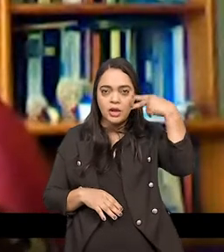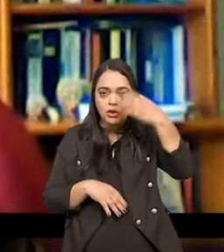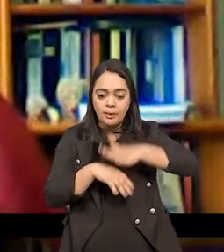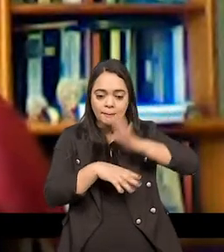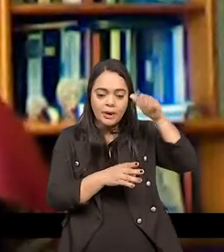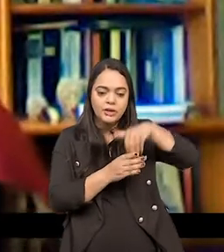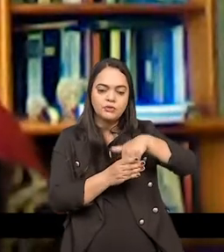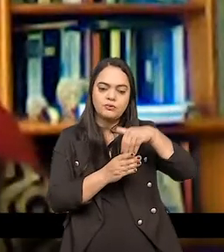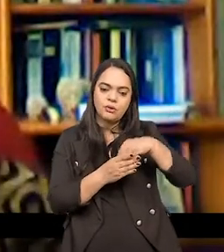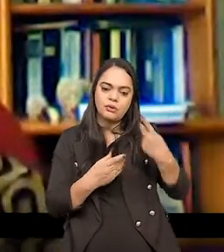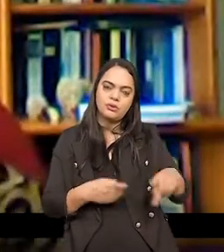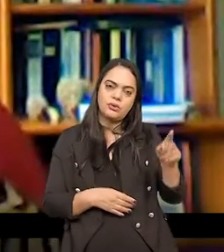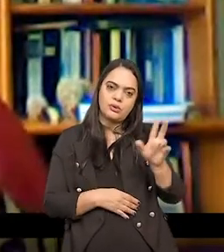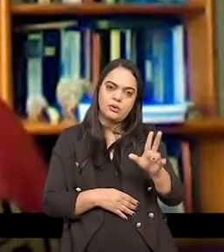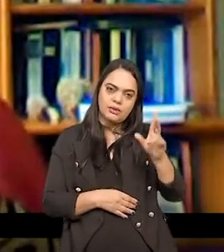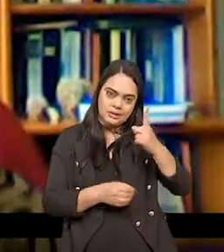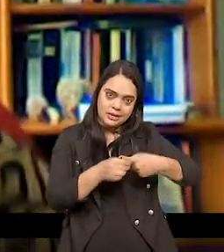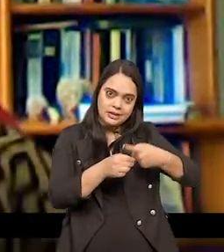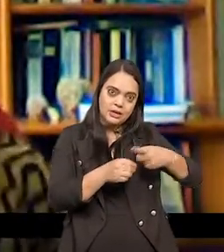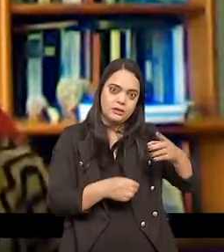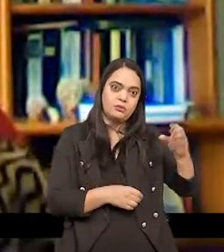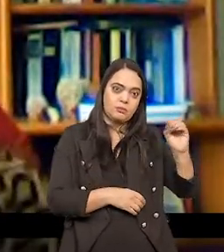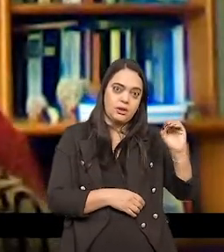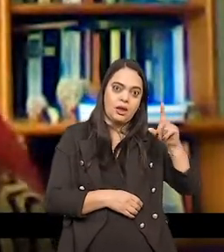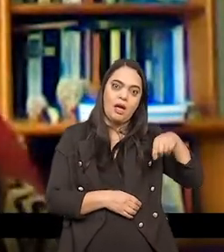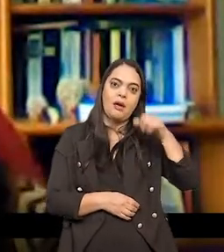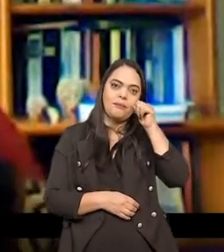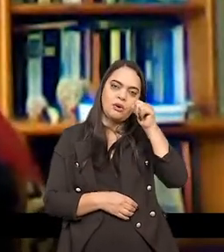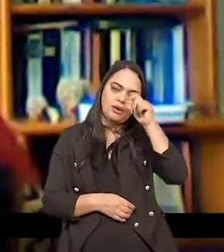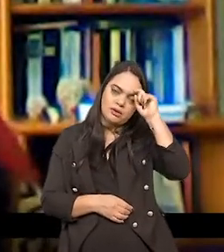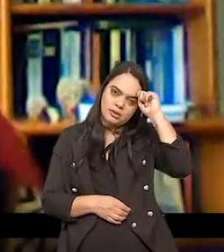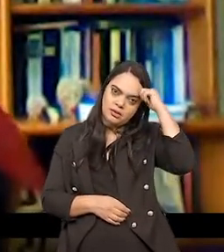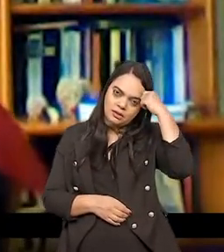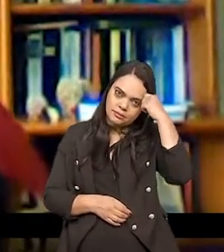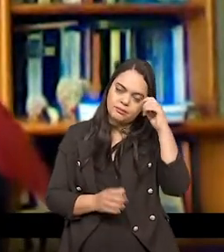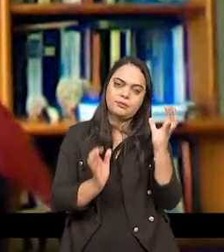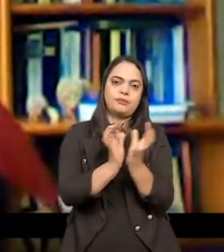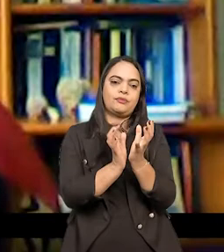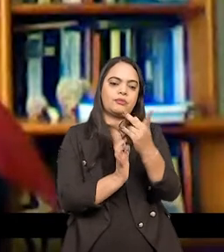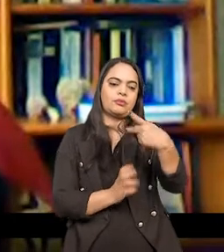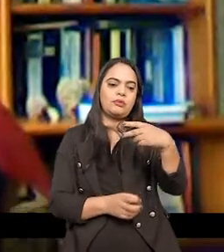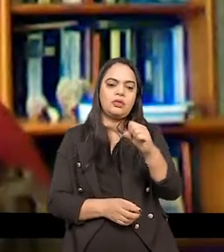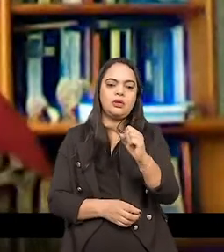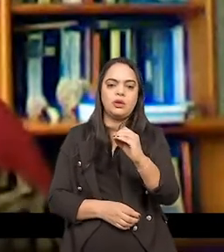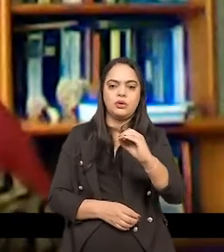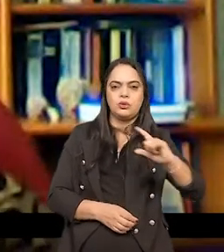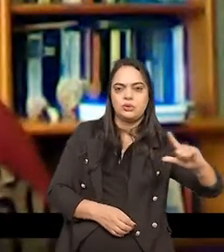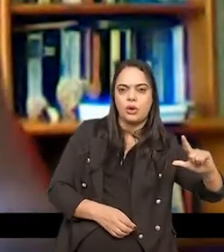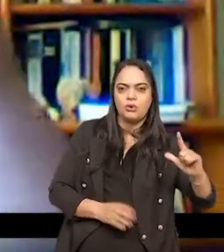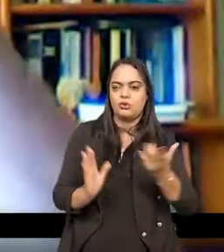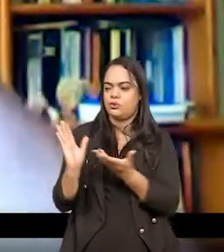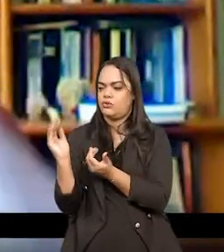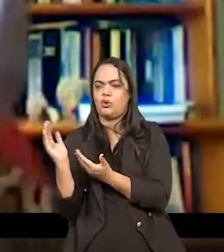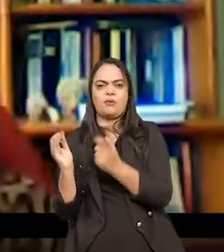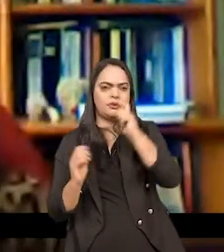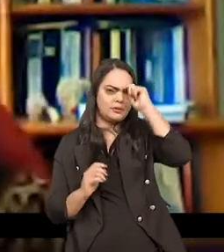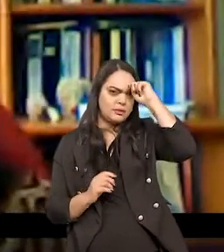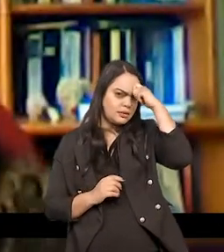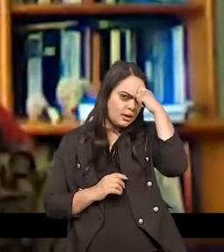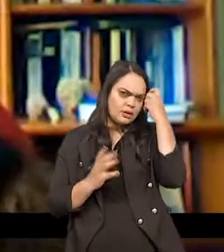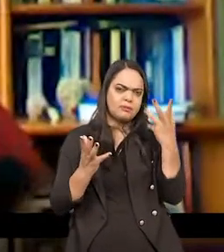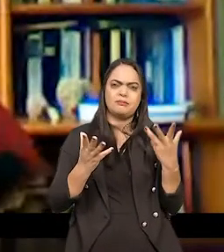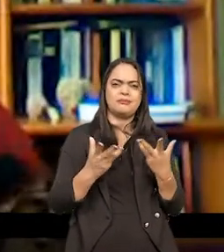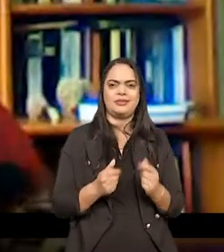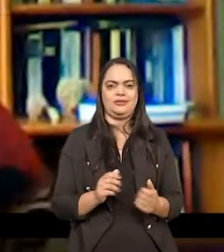foi uma menina negra. Teve um grupo do PSOL aqui de jovens negros maravilhosos. Mas,